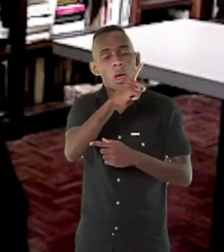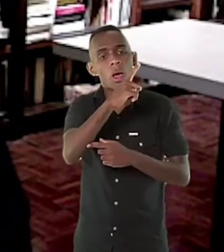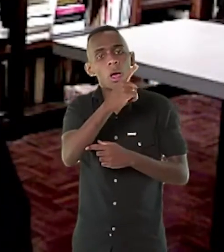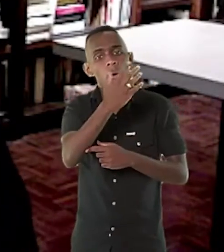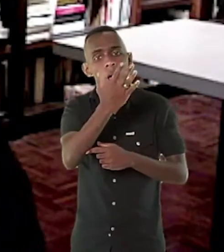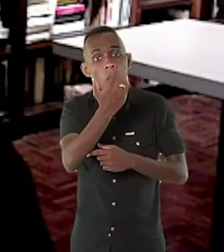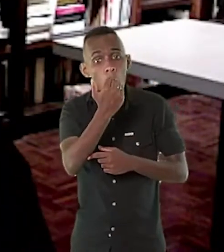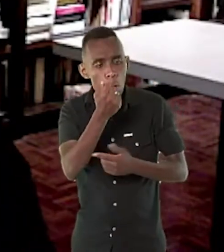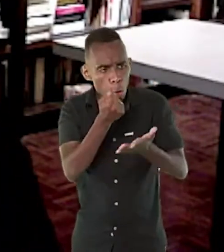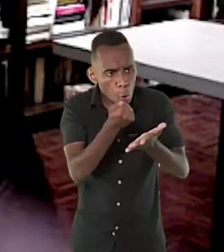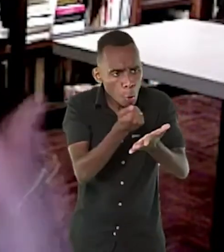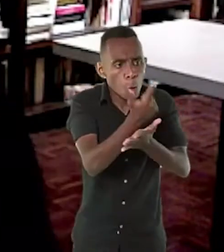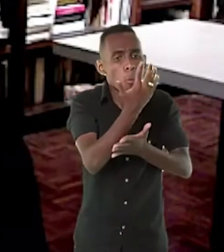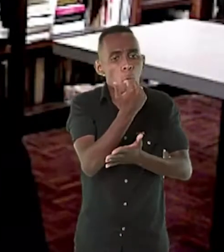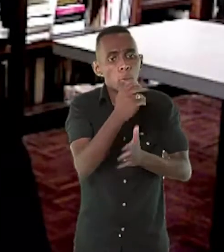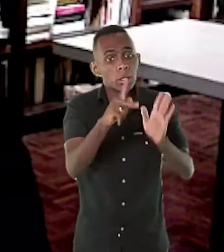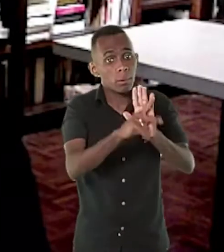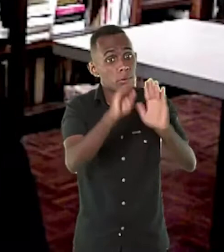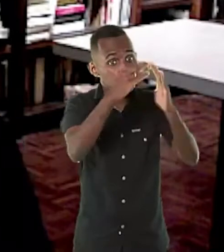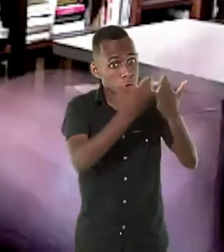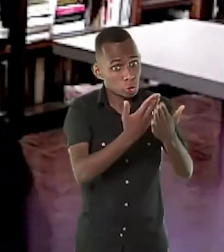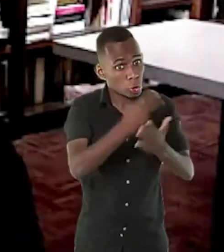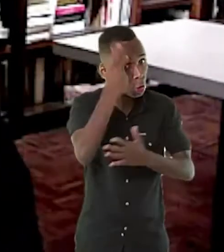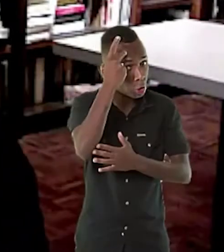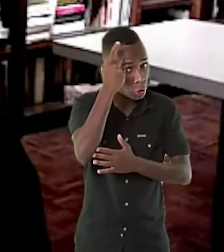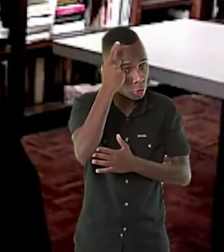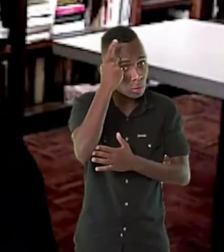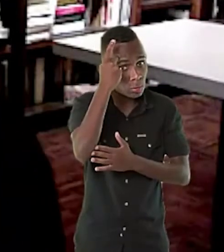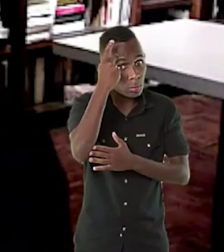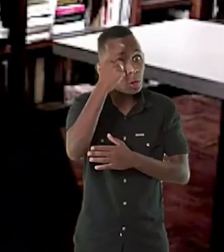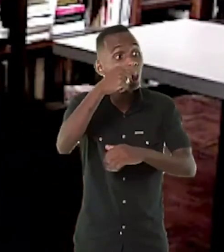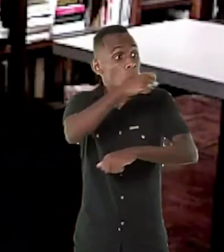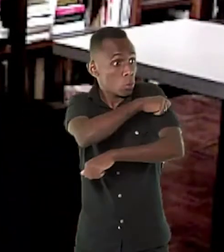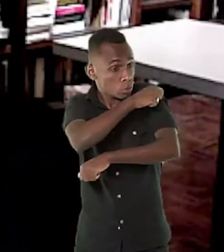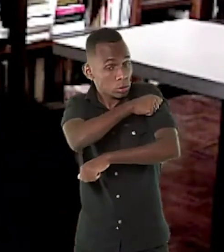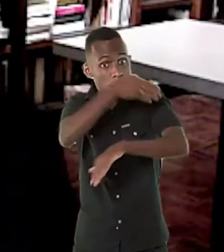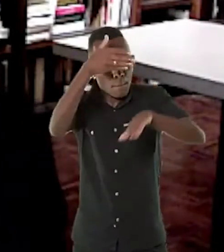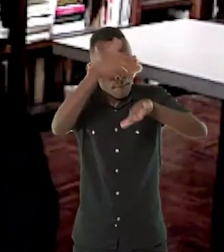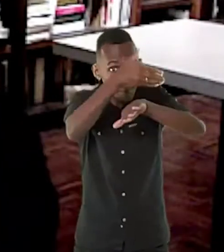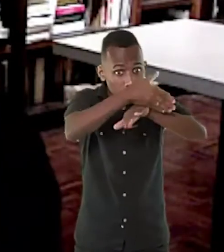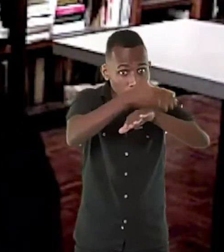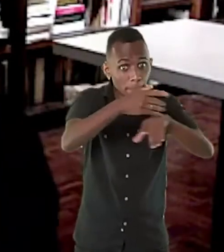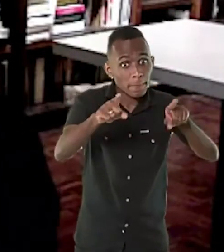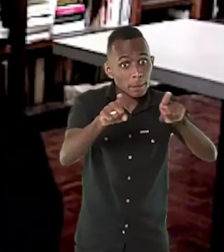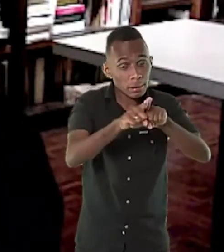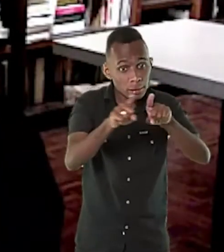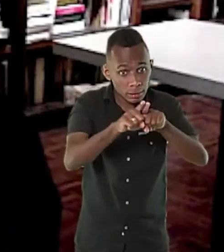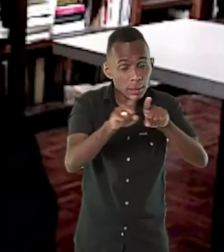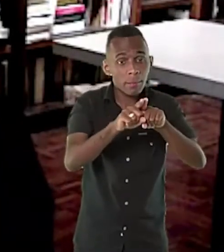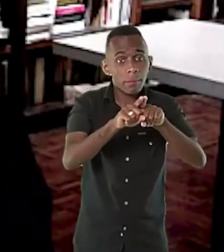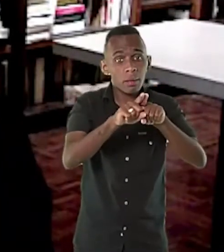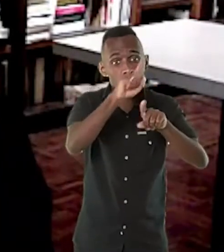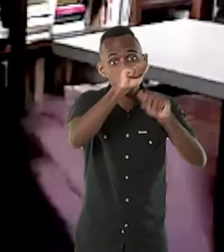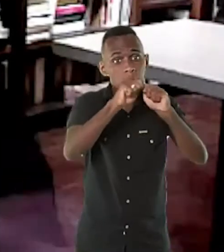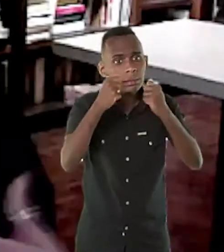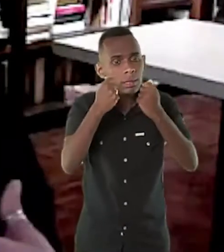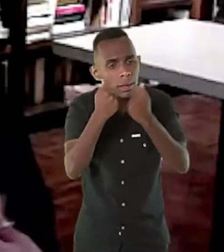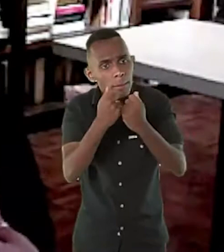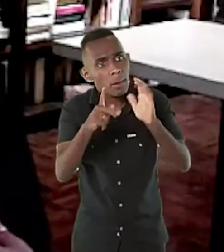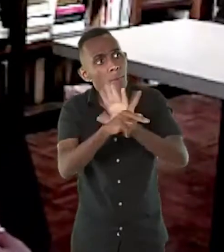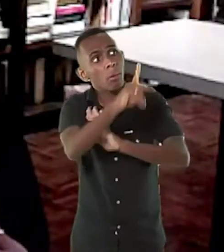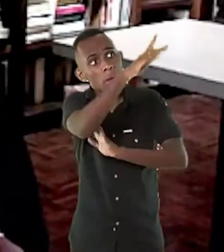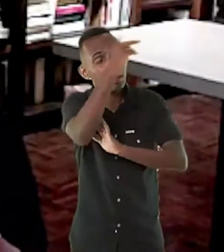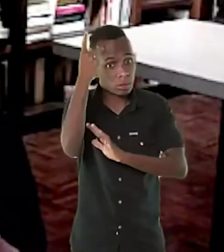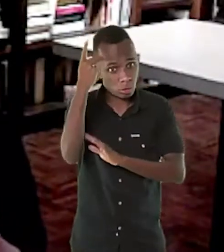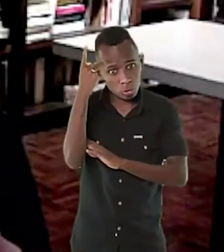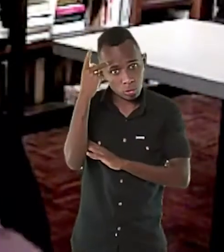os estudantes não só ocuparam as escolas, como ocuparam a Assembleia Legislativa do Estado de São Paulo. E